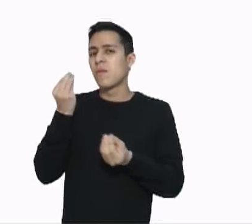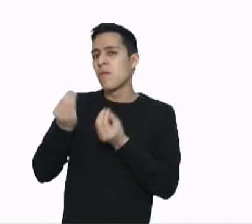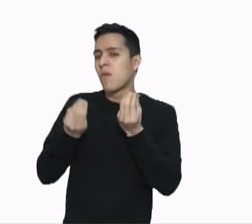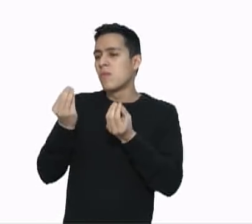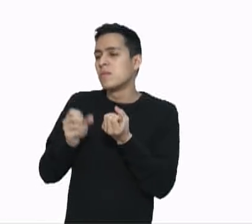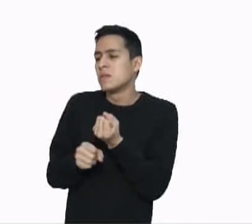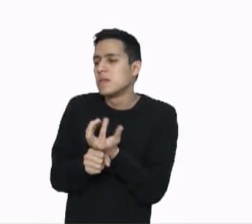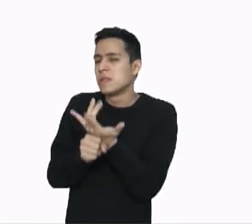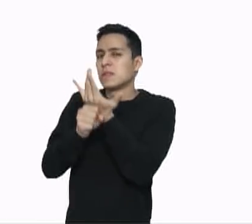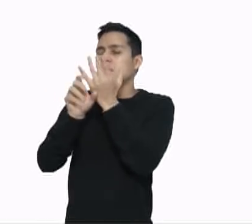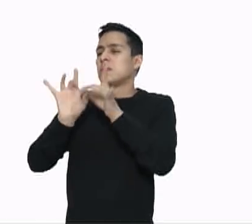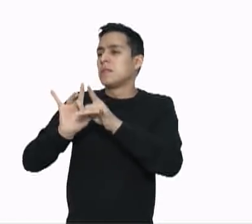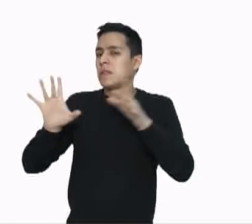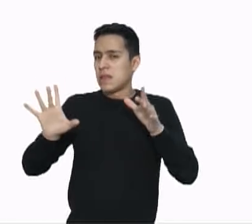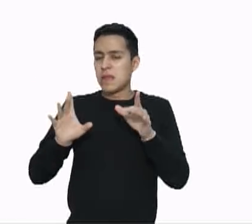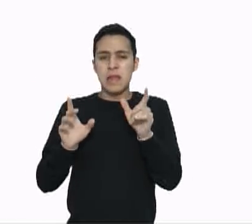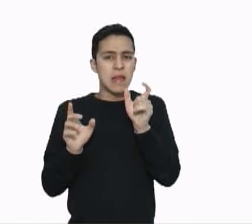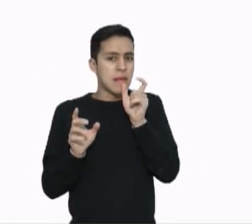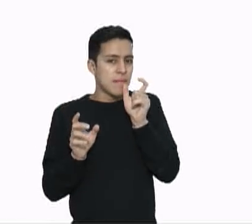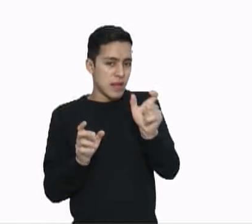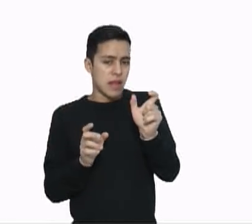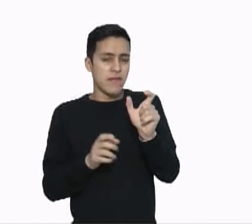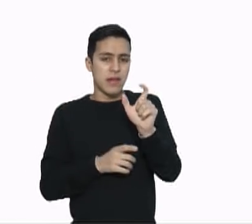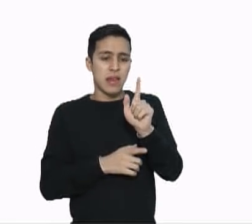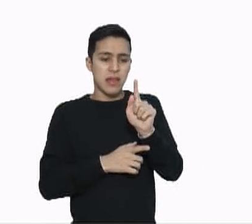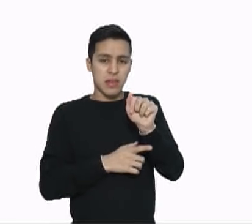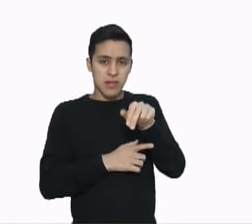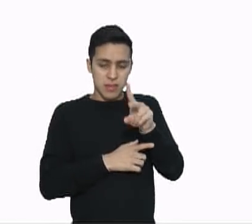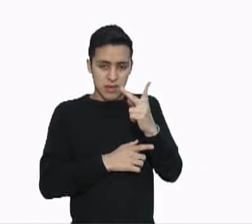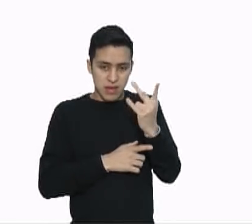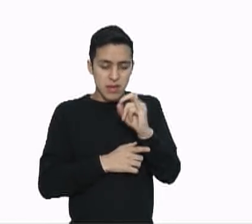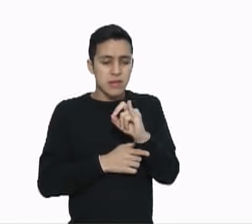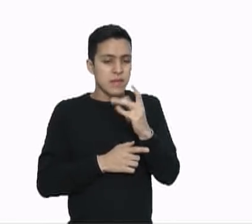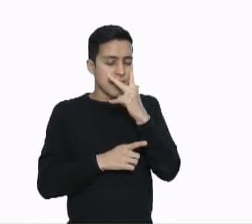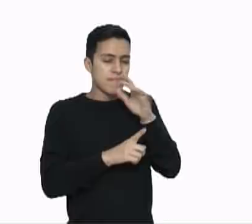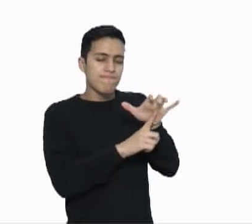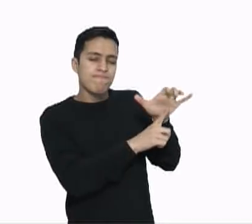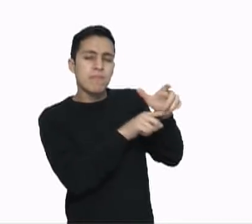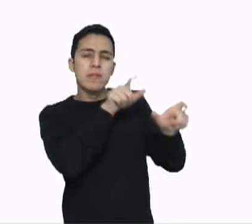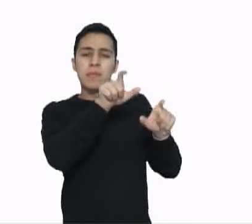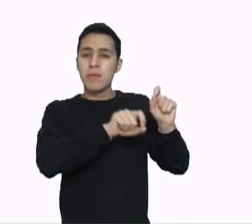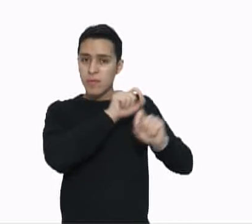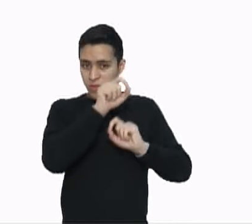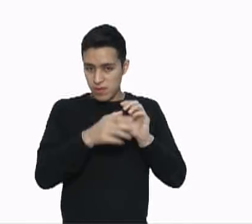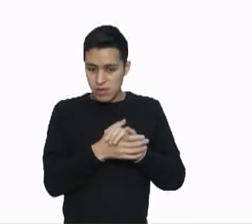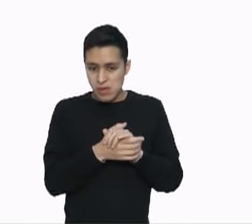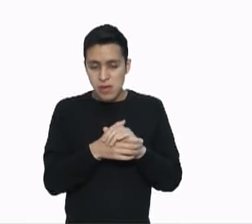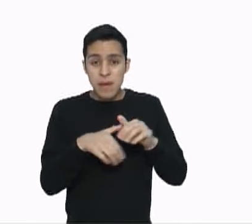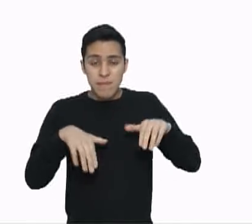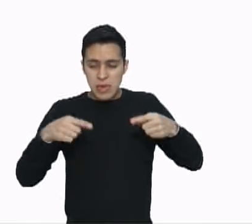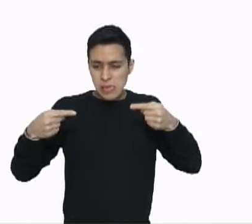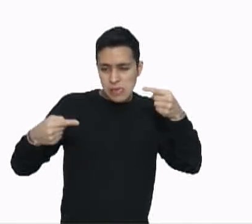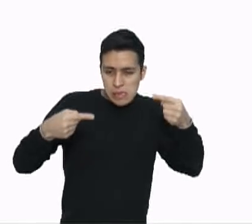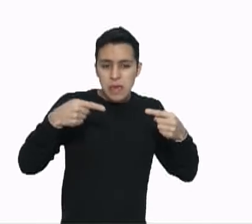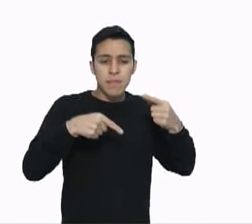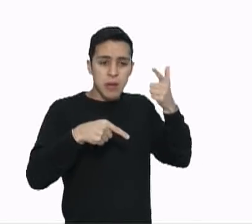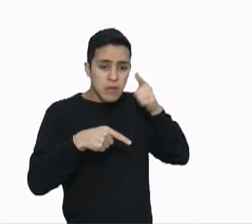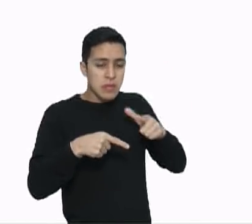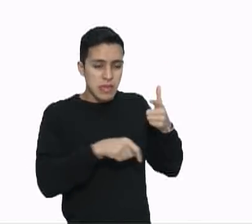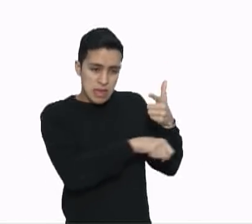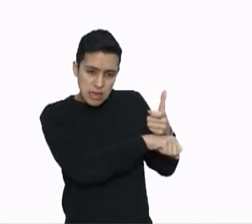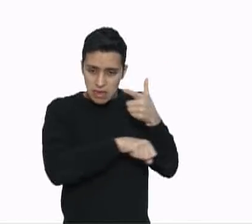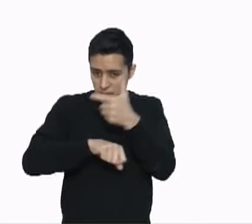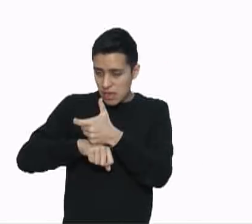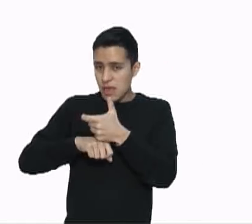ser apagada. São palavras de Gandhi que, no contexto da Guerra Fria, inspiraram. Letra A. O acirramento da disputa por armamentos nucleares entre